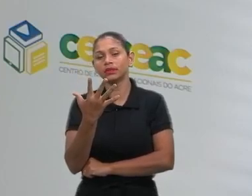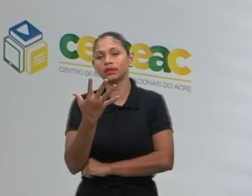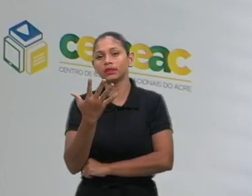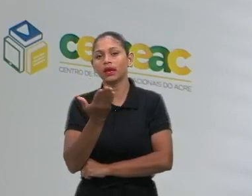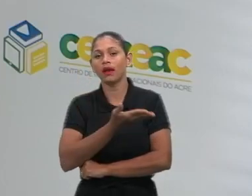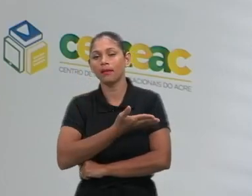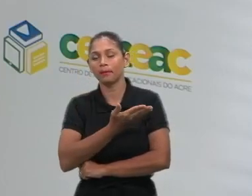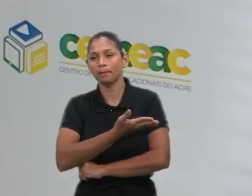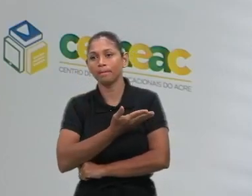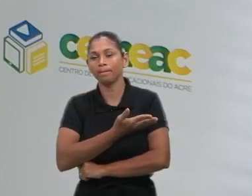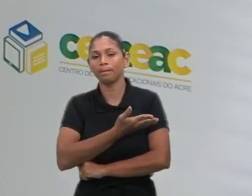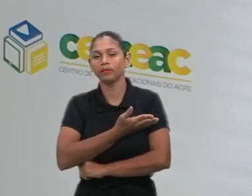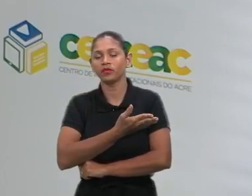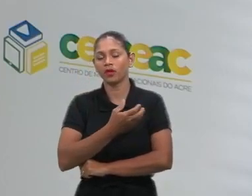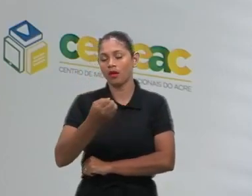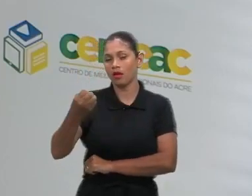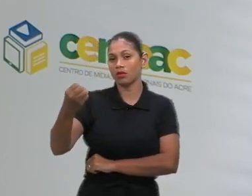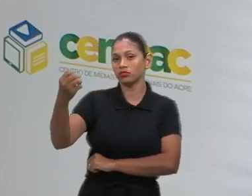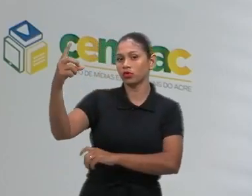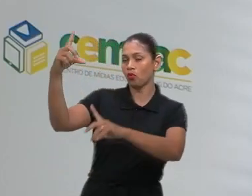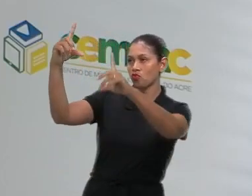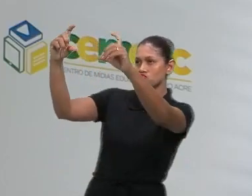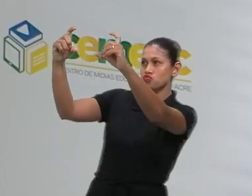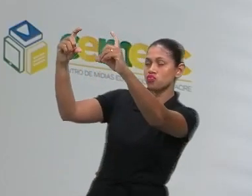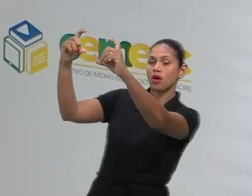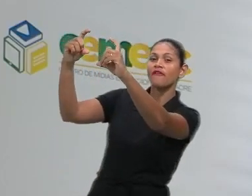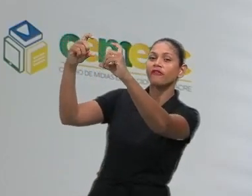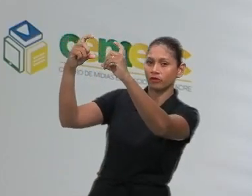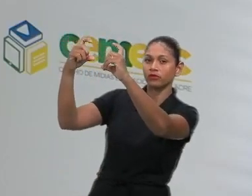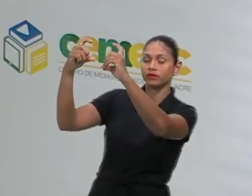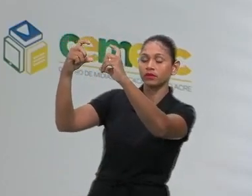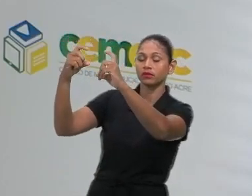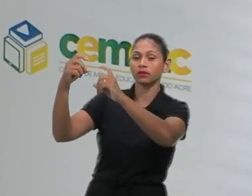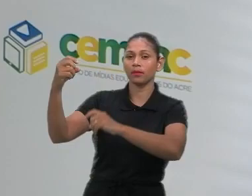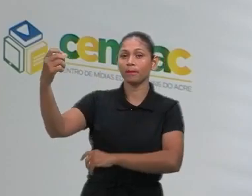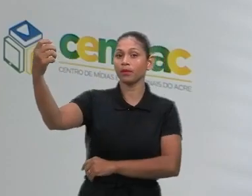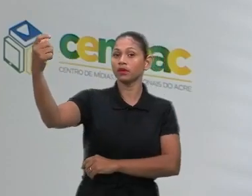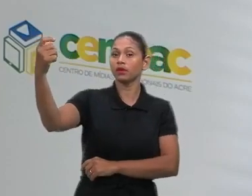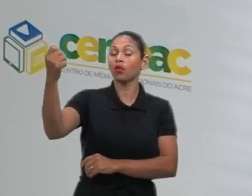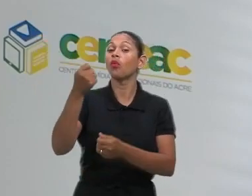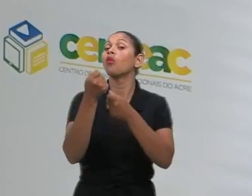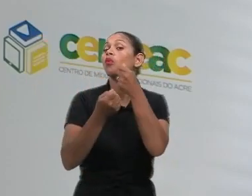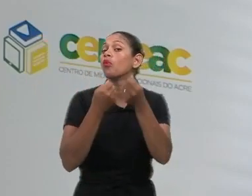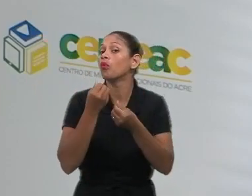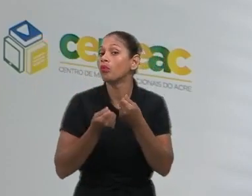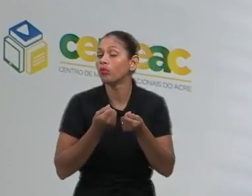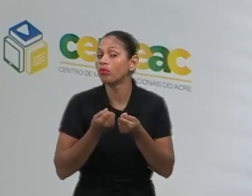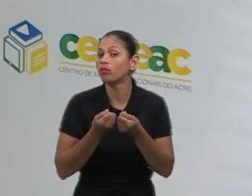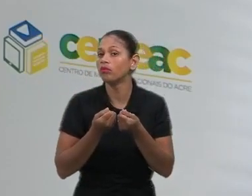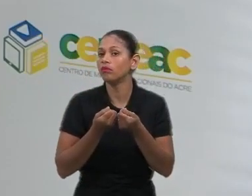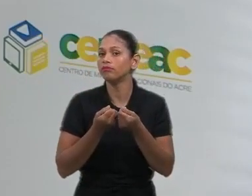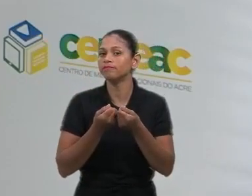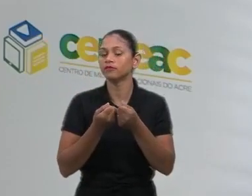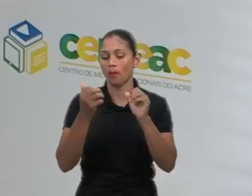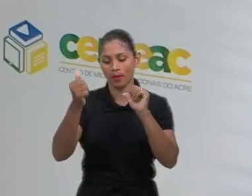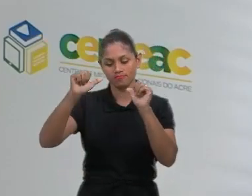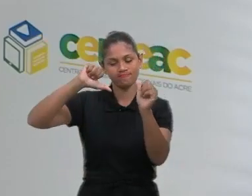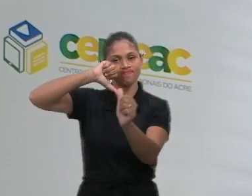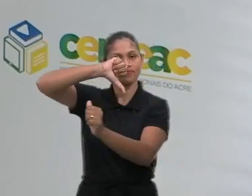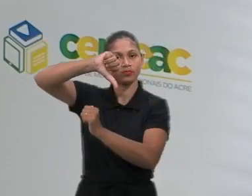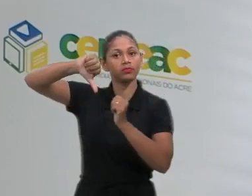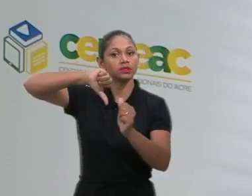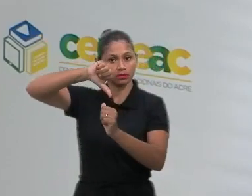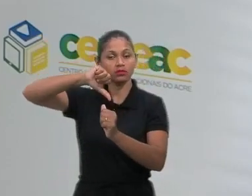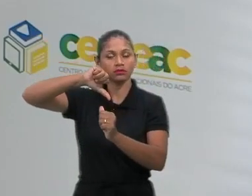2 amigos. O que é que vai acontecer? De quantas maneiras possível você pode tirar essa selfie? Então, você pode trocar seus amigos de lugar com